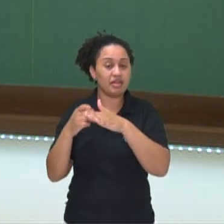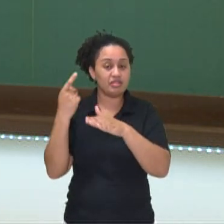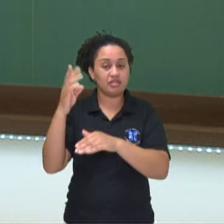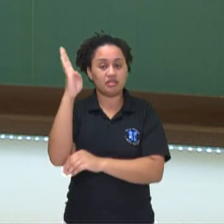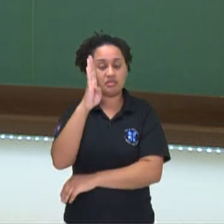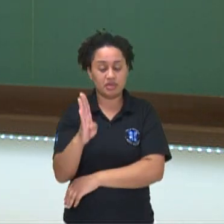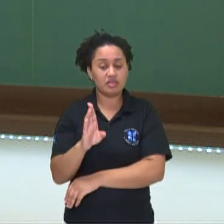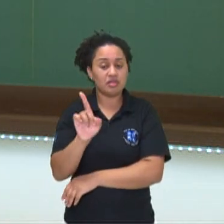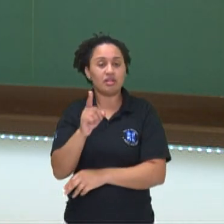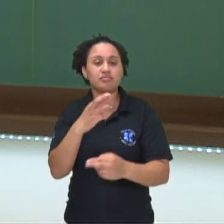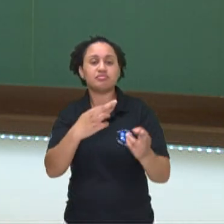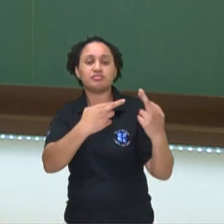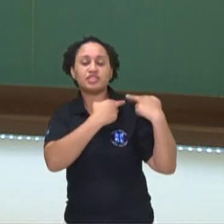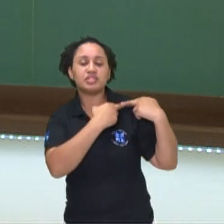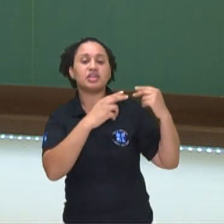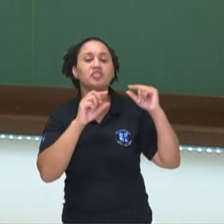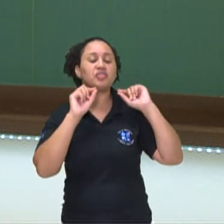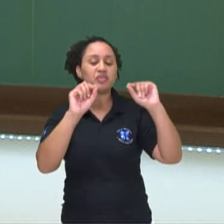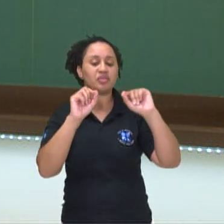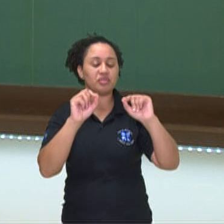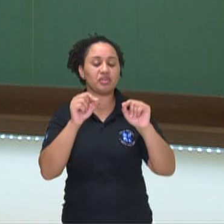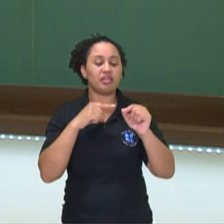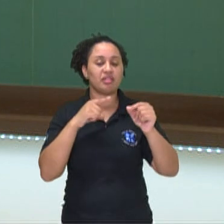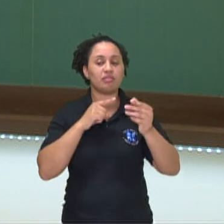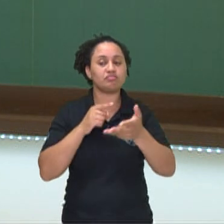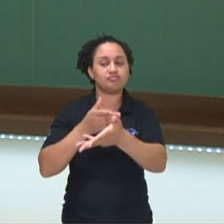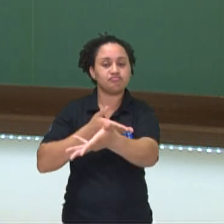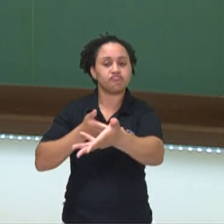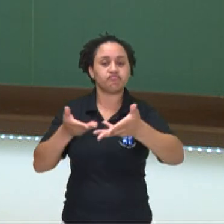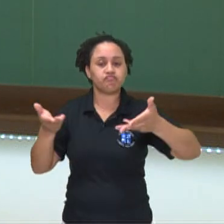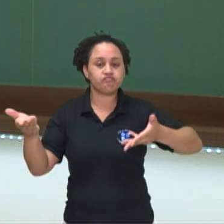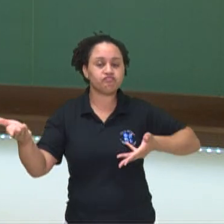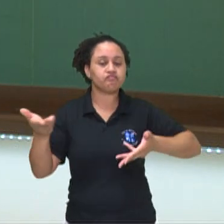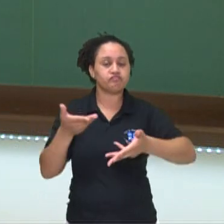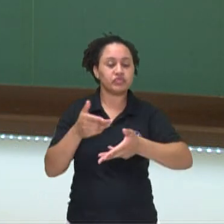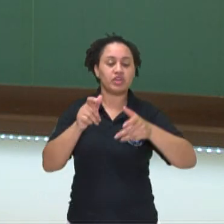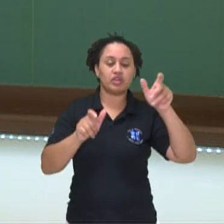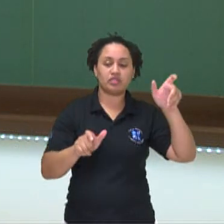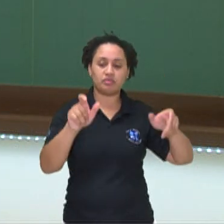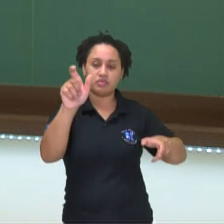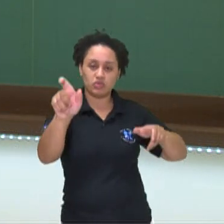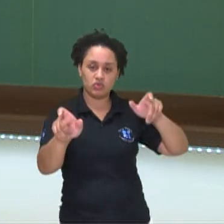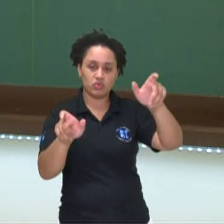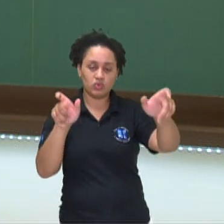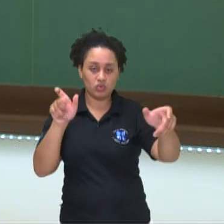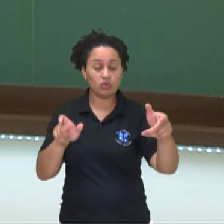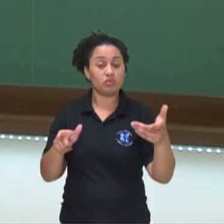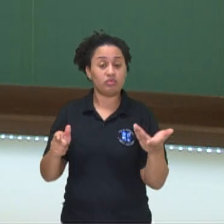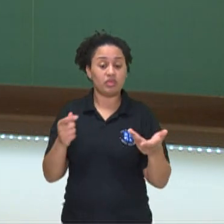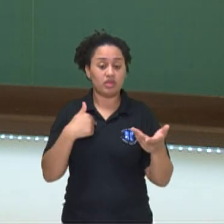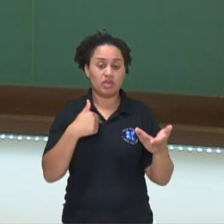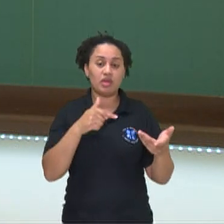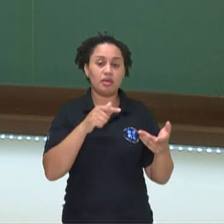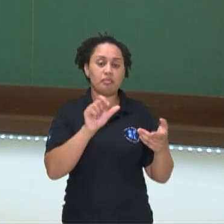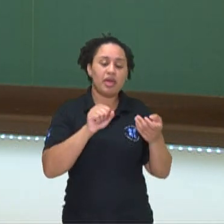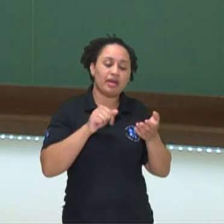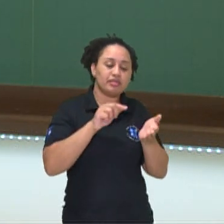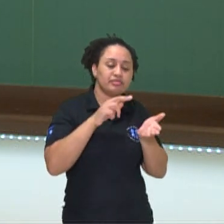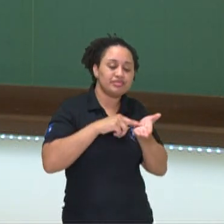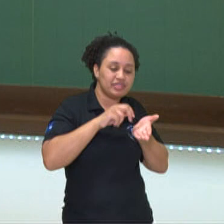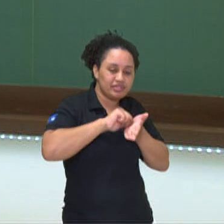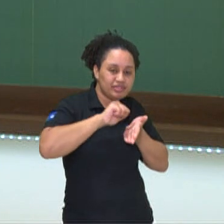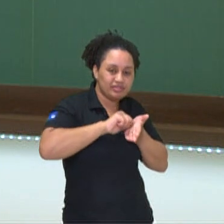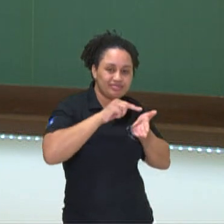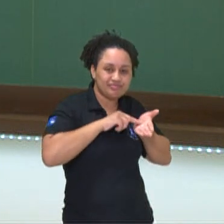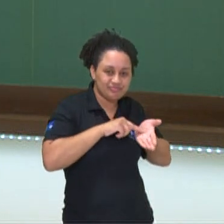por o quê? Por fazer o intermédio entre as pessoas, aonde ela vai pegar as correspondências